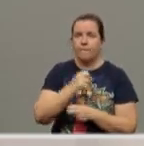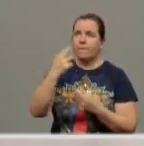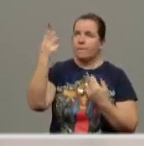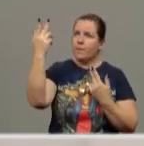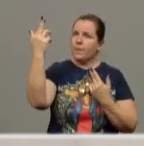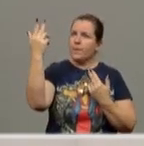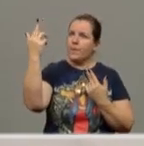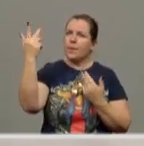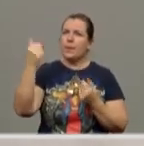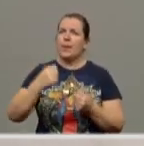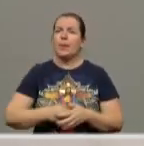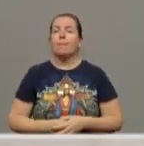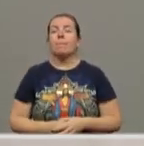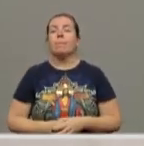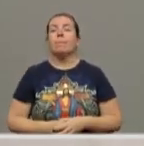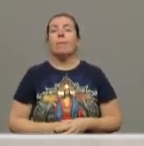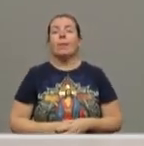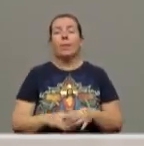amar,